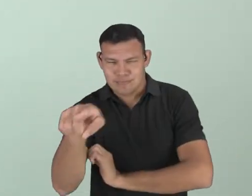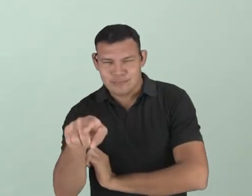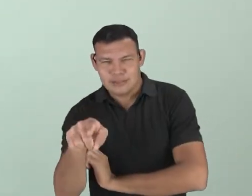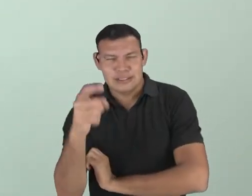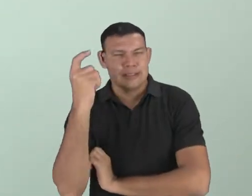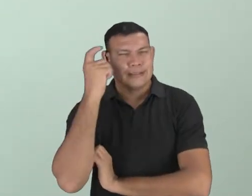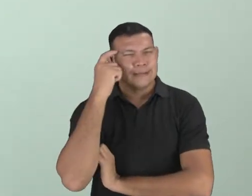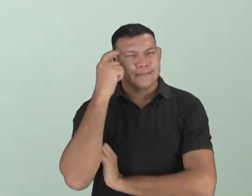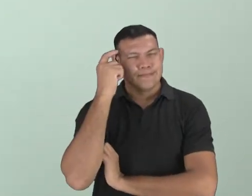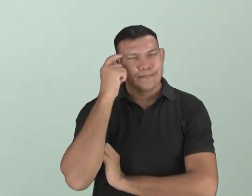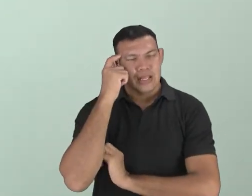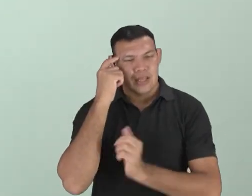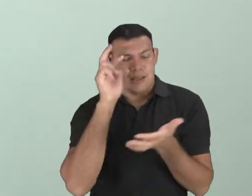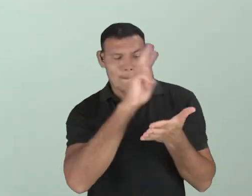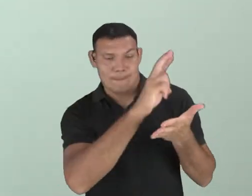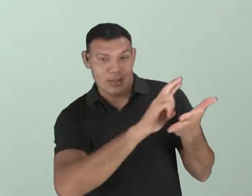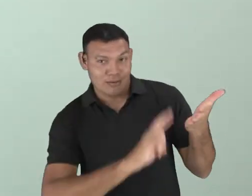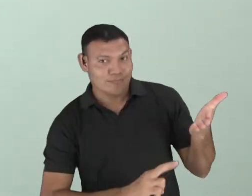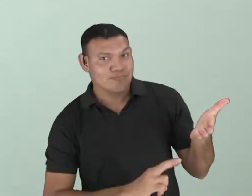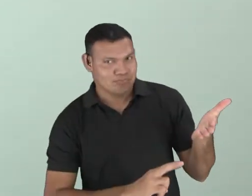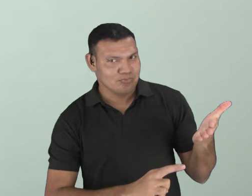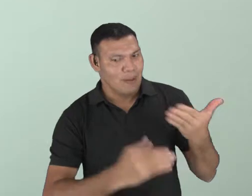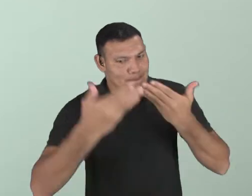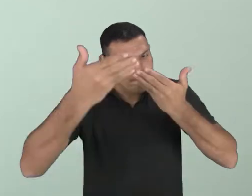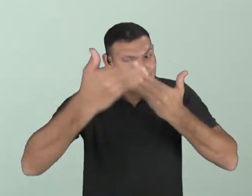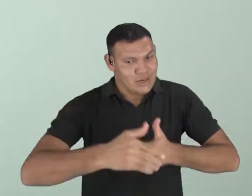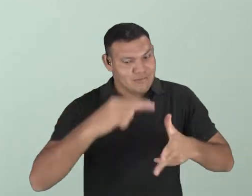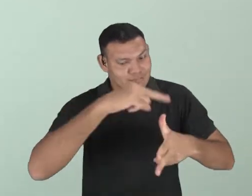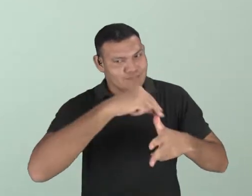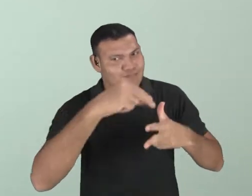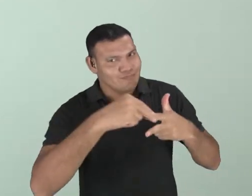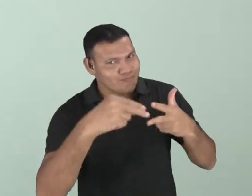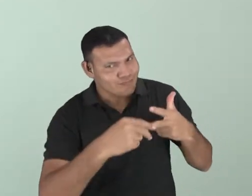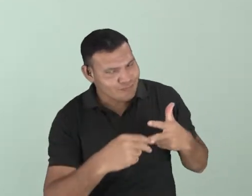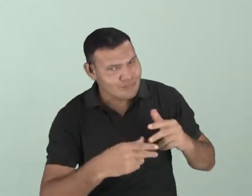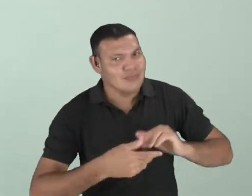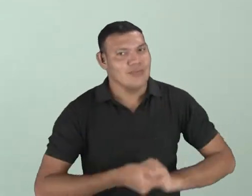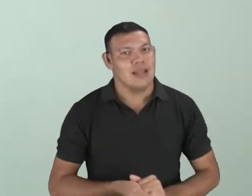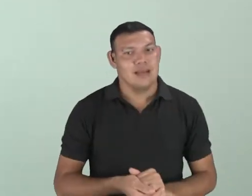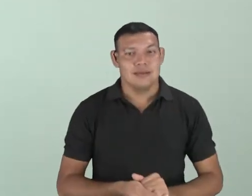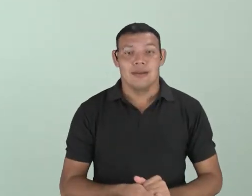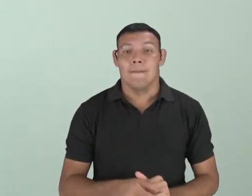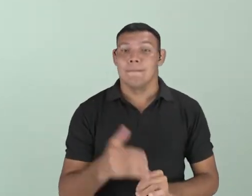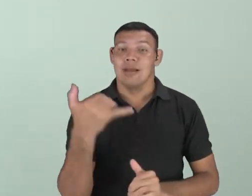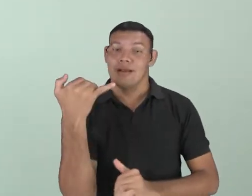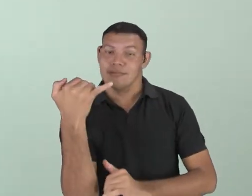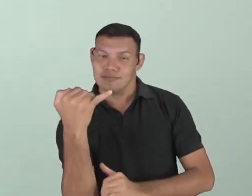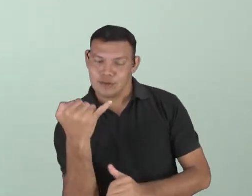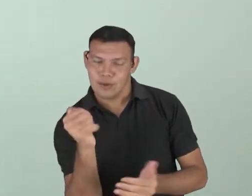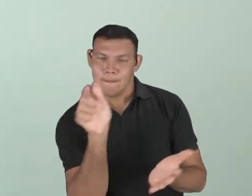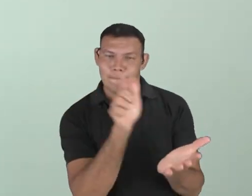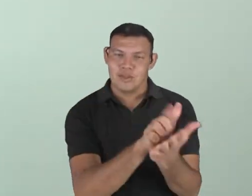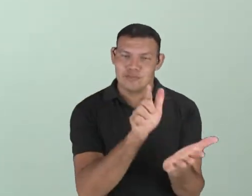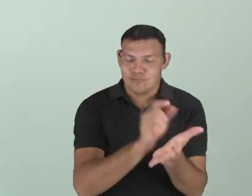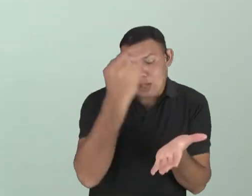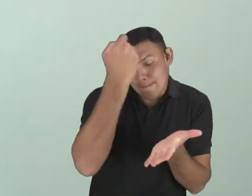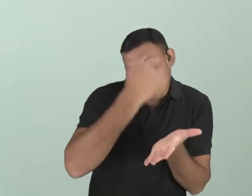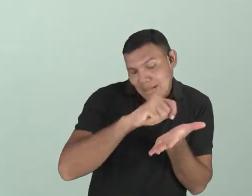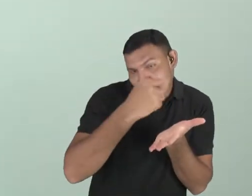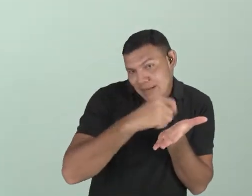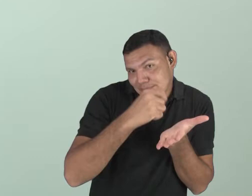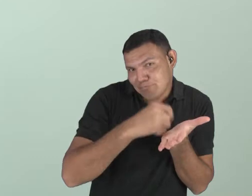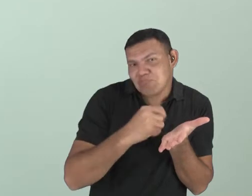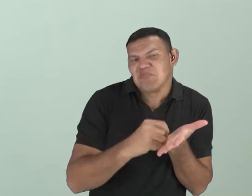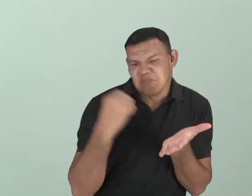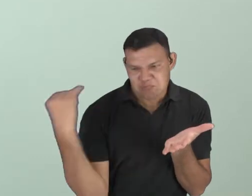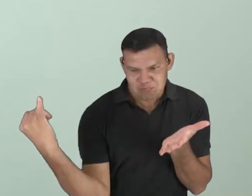pensando na redação, na prova do Enem, vamos pegar a caneta, vamos pegar o papel e fazer as anotações.